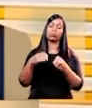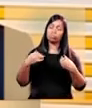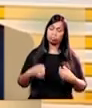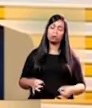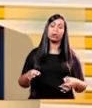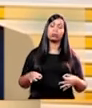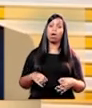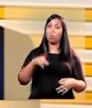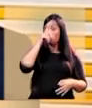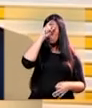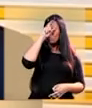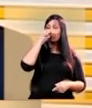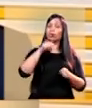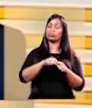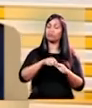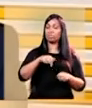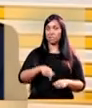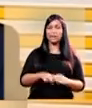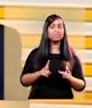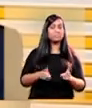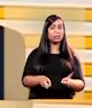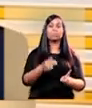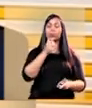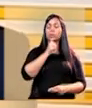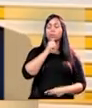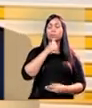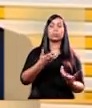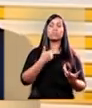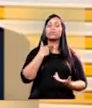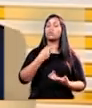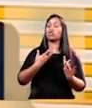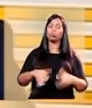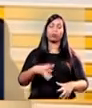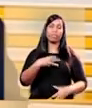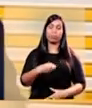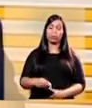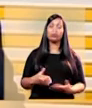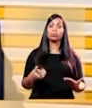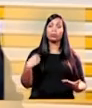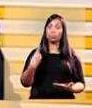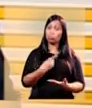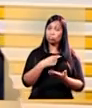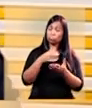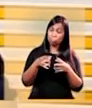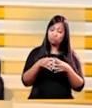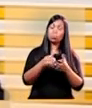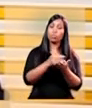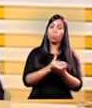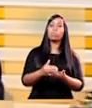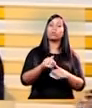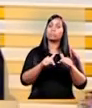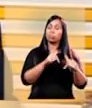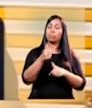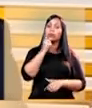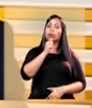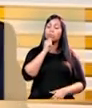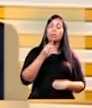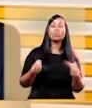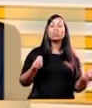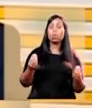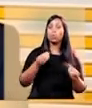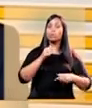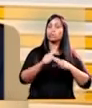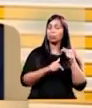compulsória. Então, os hospitais aqui em Rio Preto fazem isso, toda vez que é uma mãe que se manifesta. E, então, a nossa equipe começa a trabalhar com a mãe. Qual